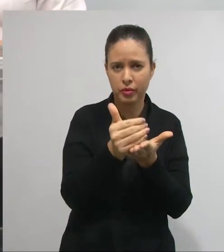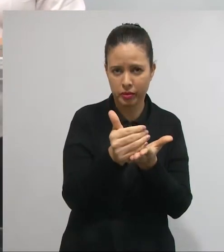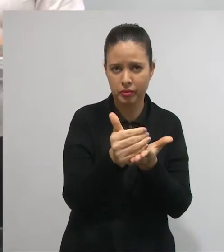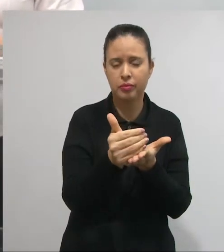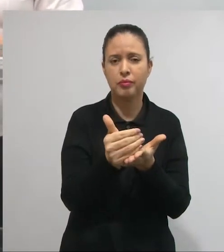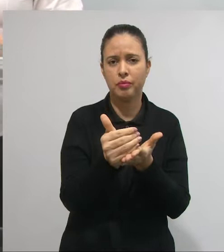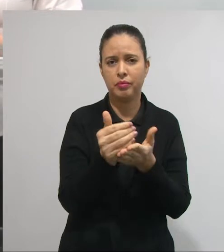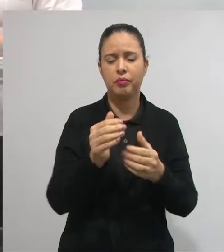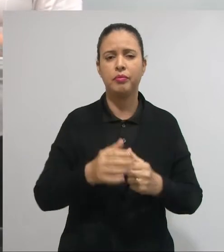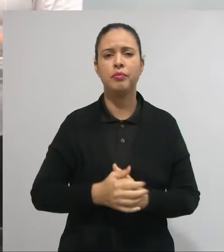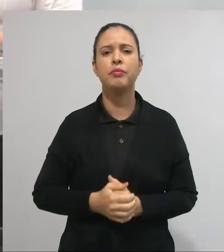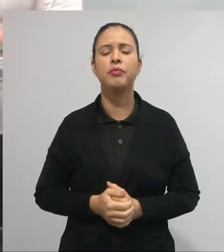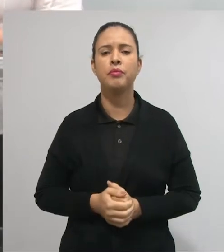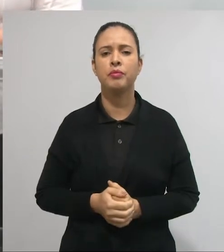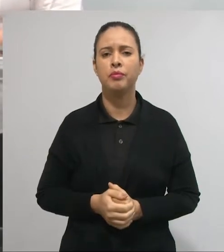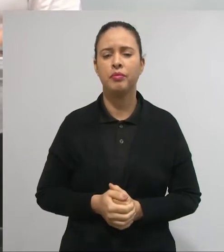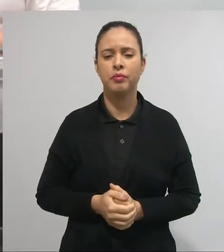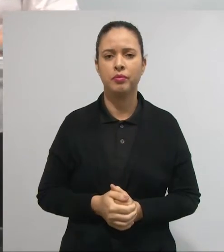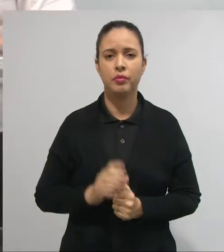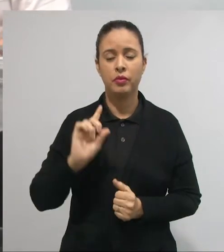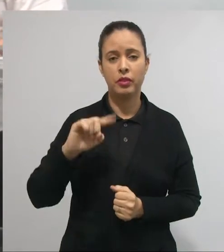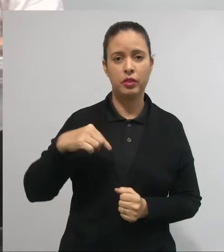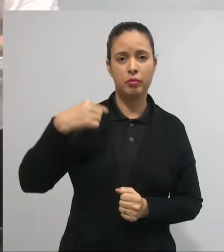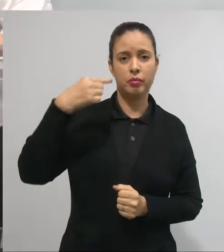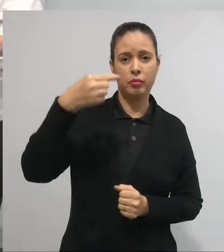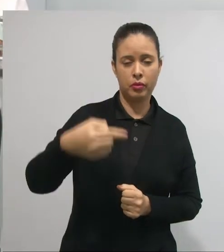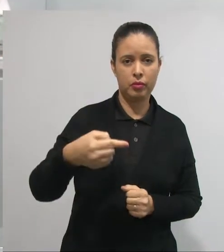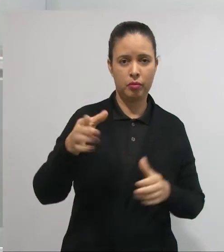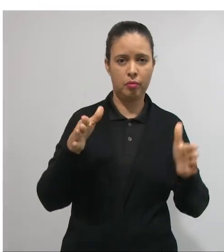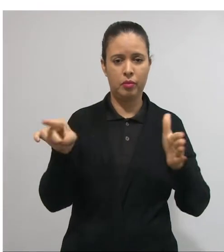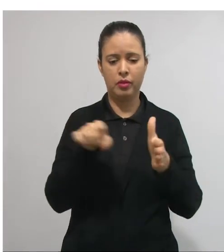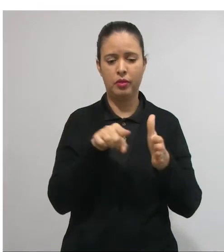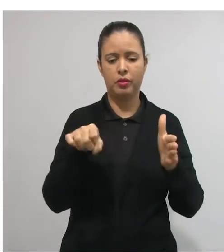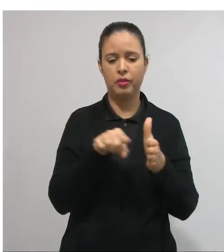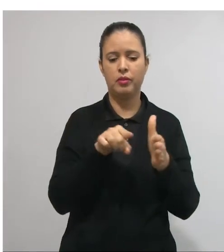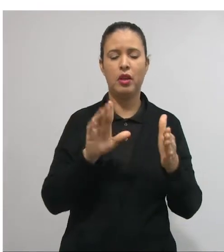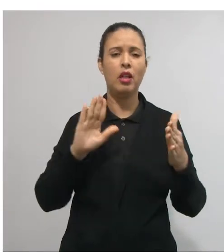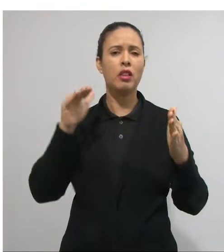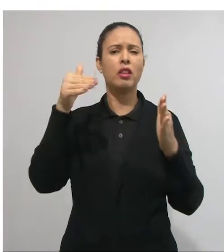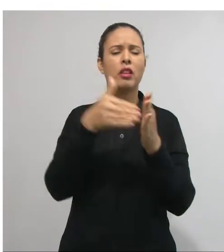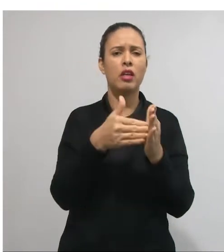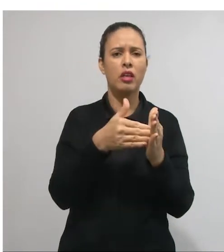em consideração. A partir desse período, então, até